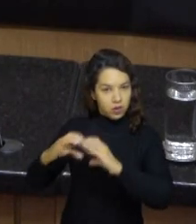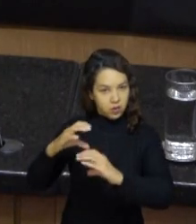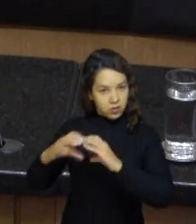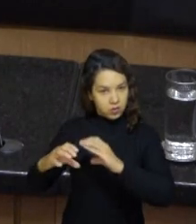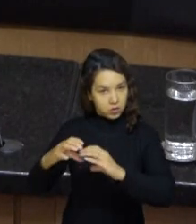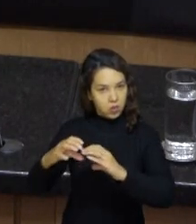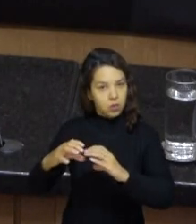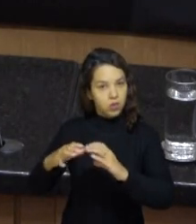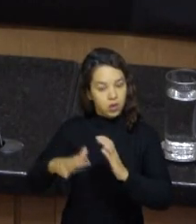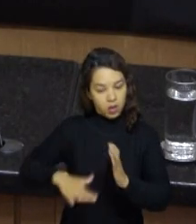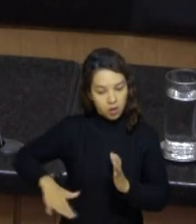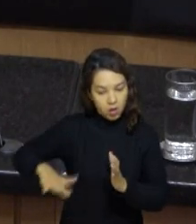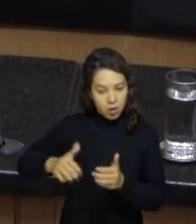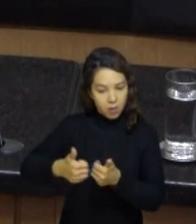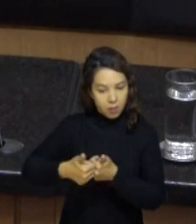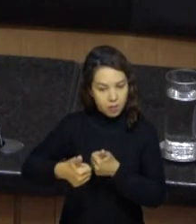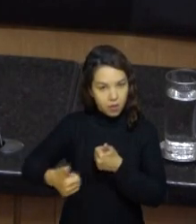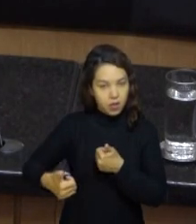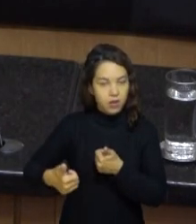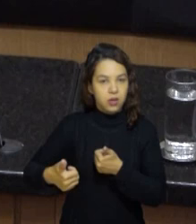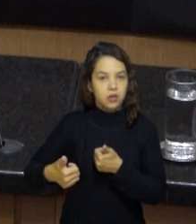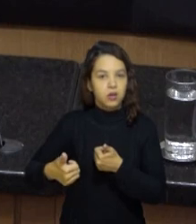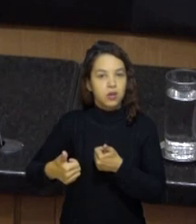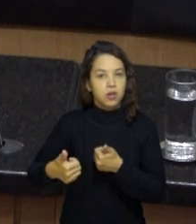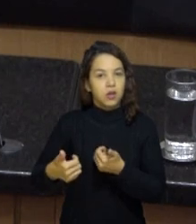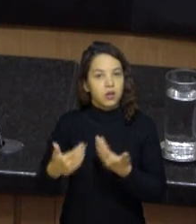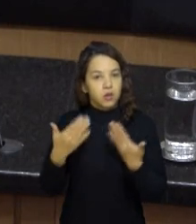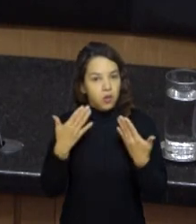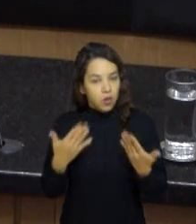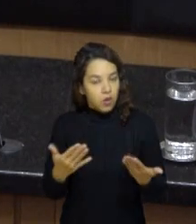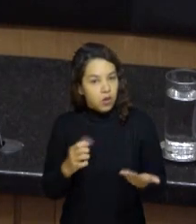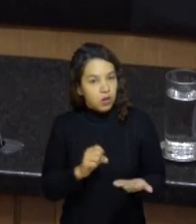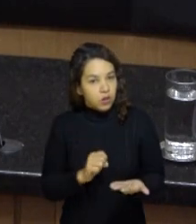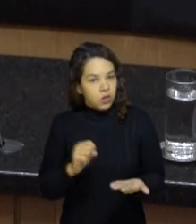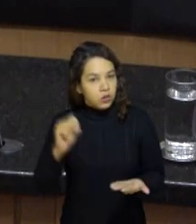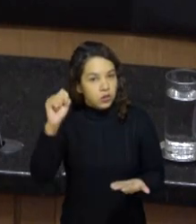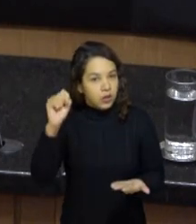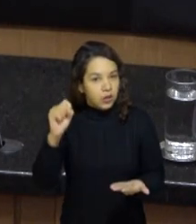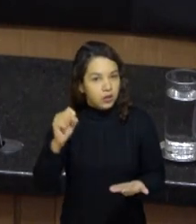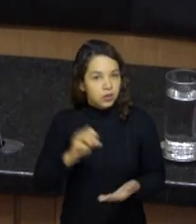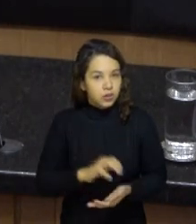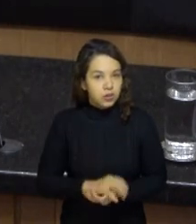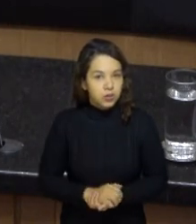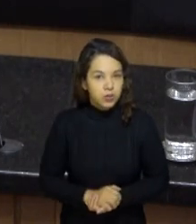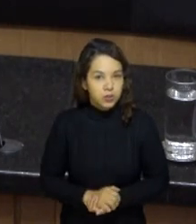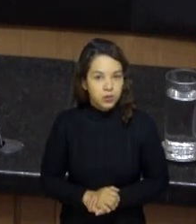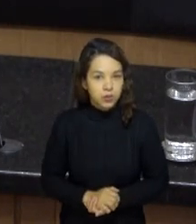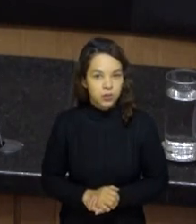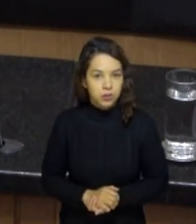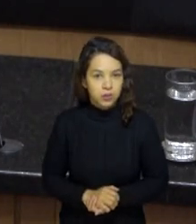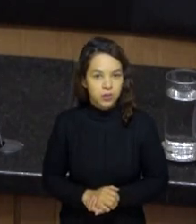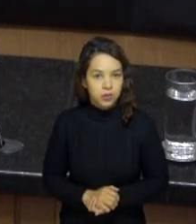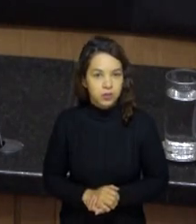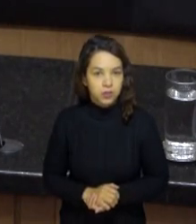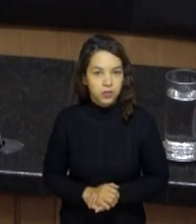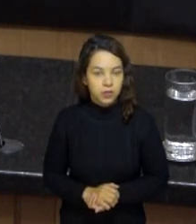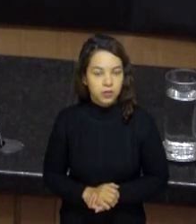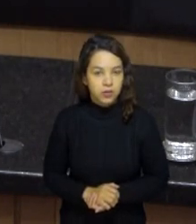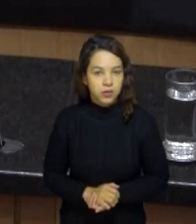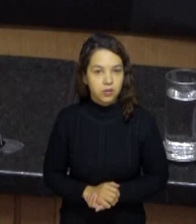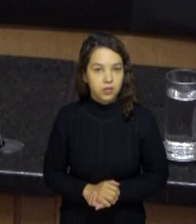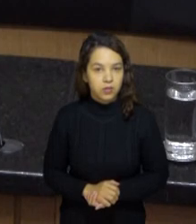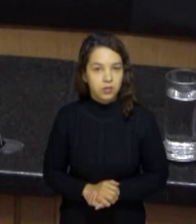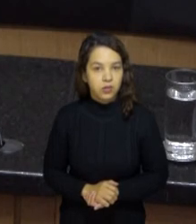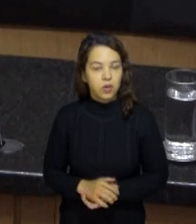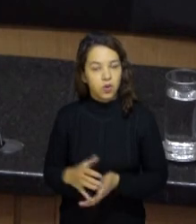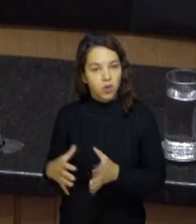estão expressos com o sucesso desse grupo, que, por um lado, carrega... Mais um minuto. Obrigado. Por